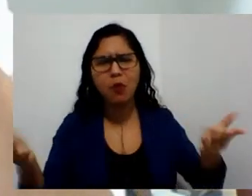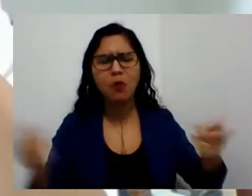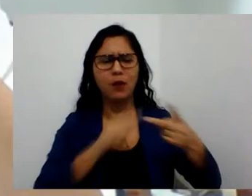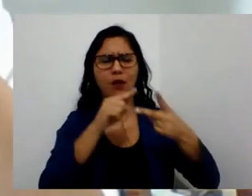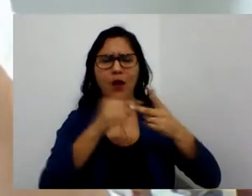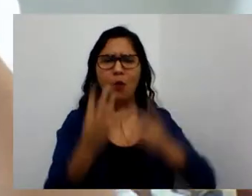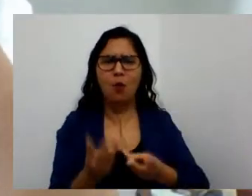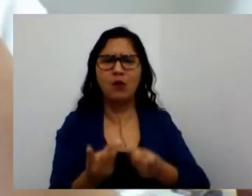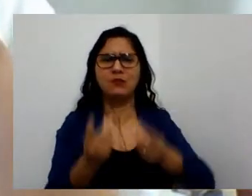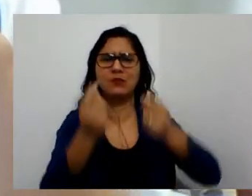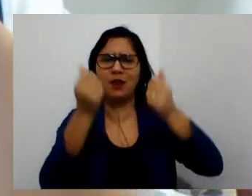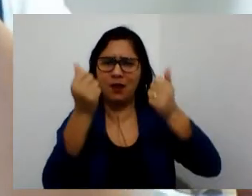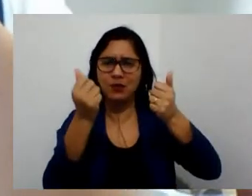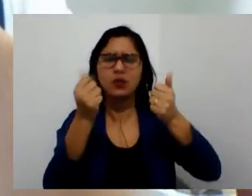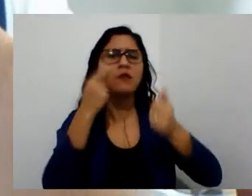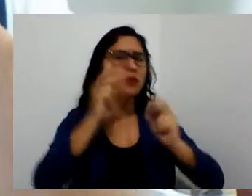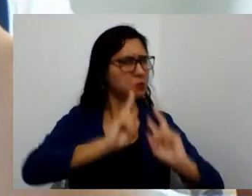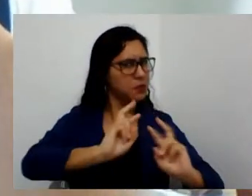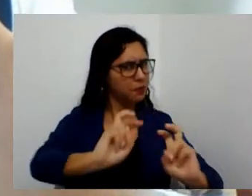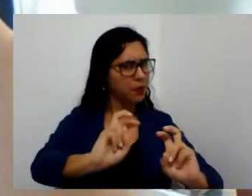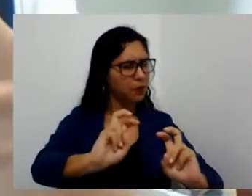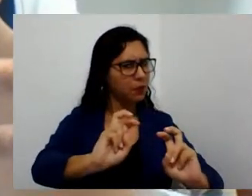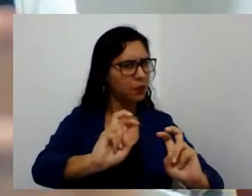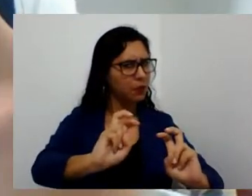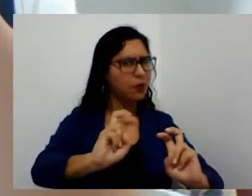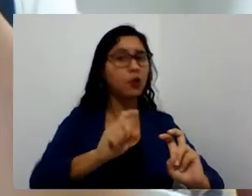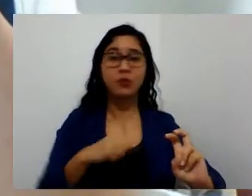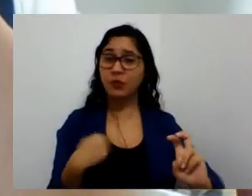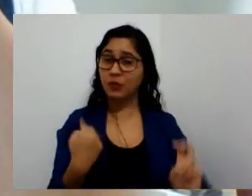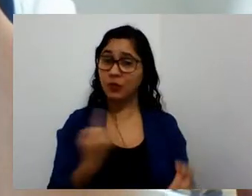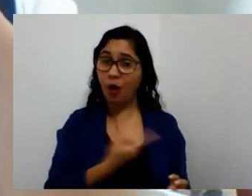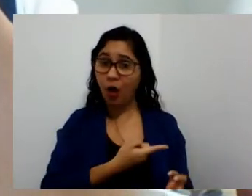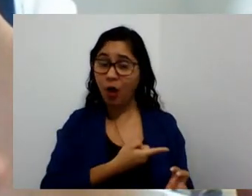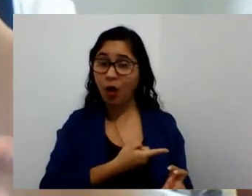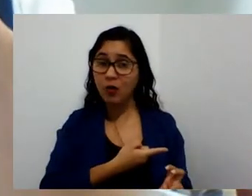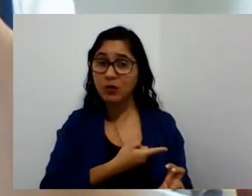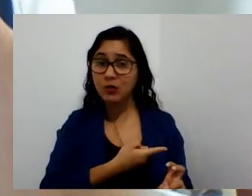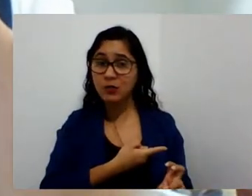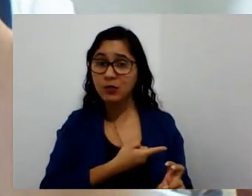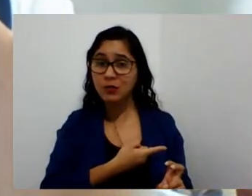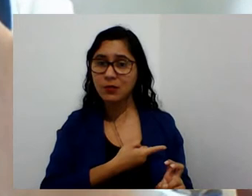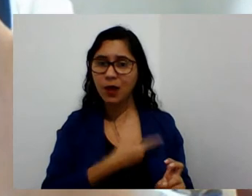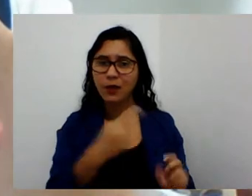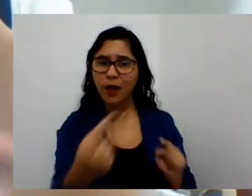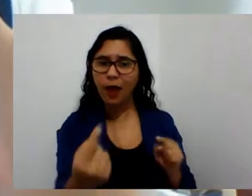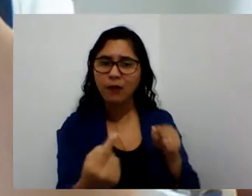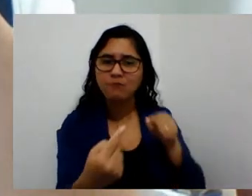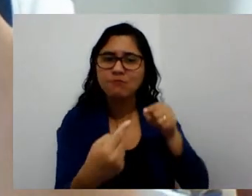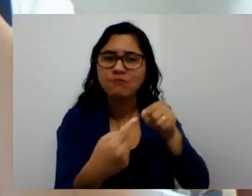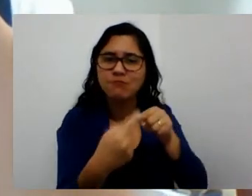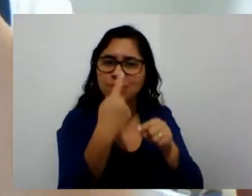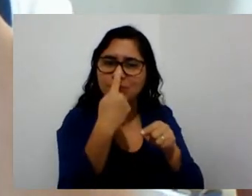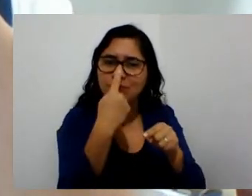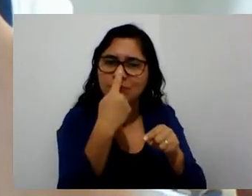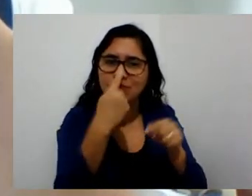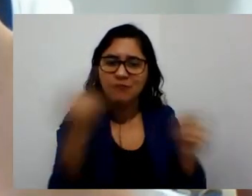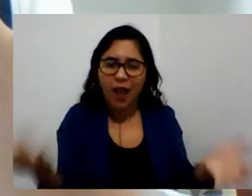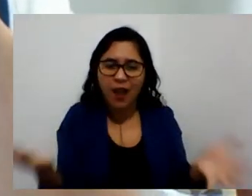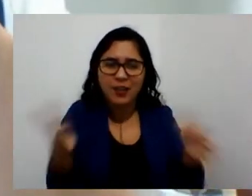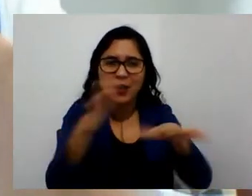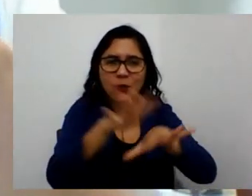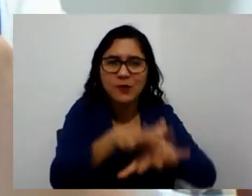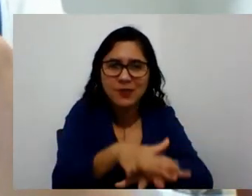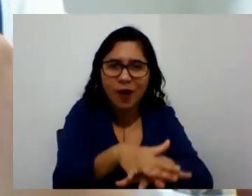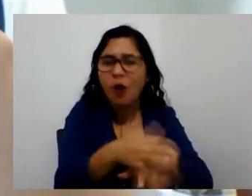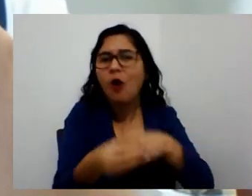né? Você percebeu que nós estamos trazendo para a gente a proximidade, a inclusão, através